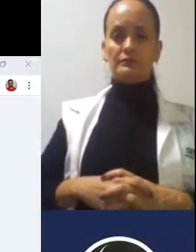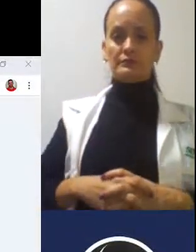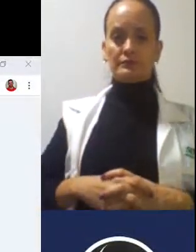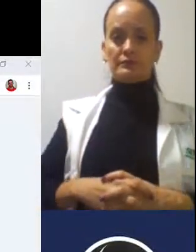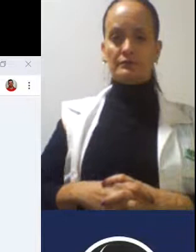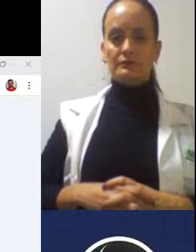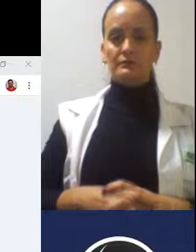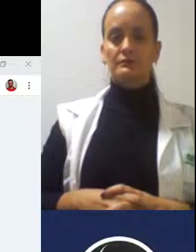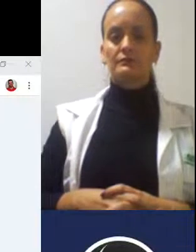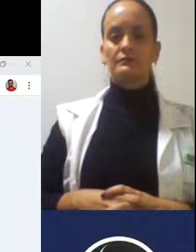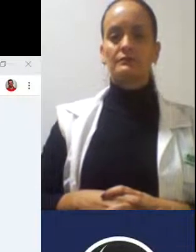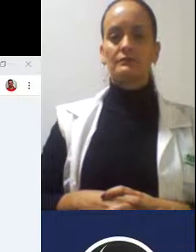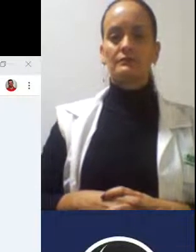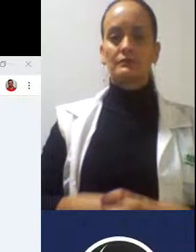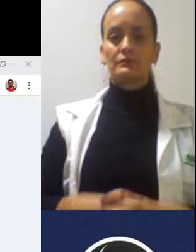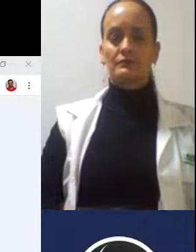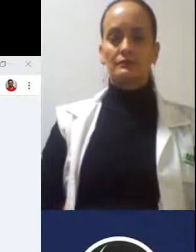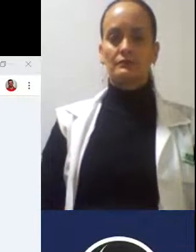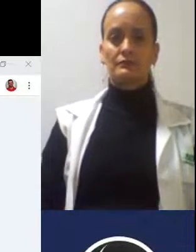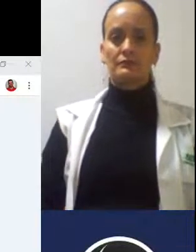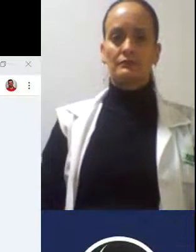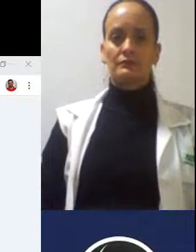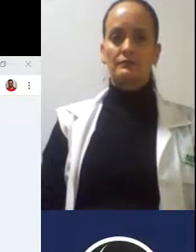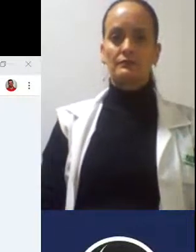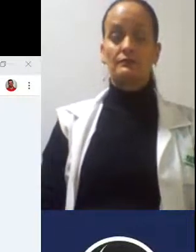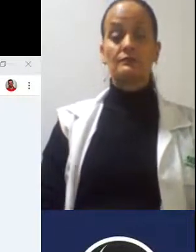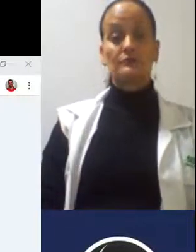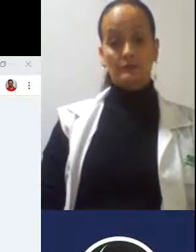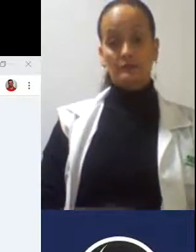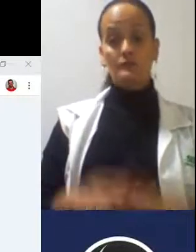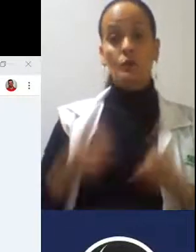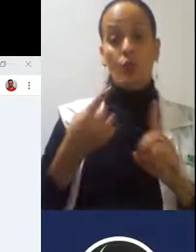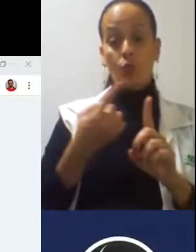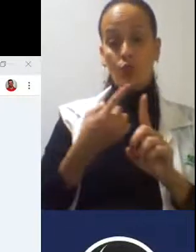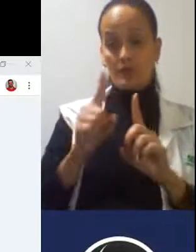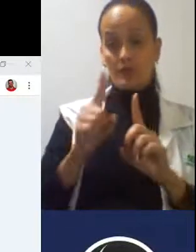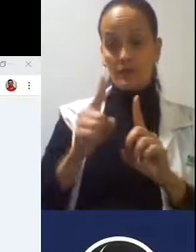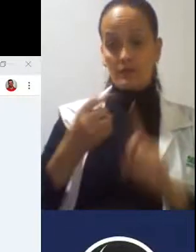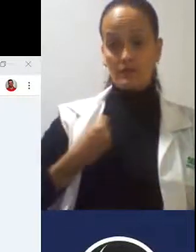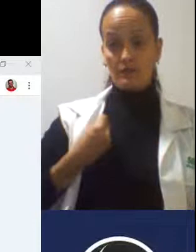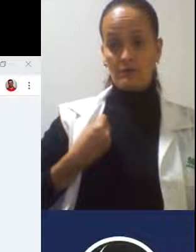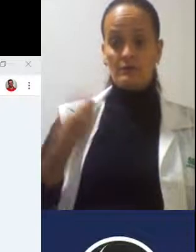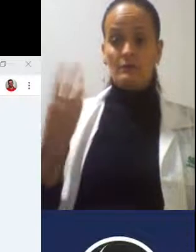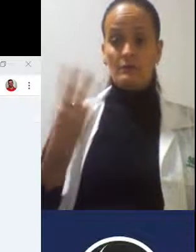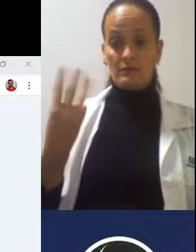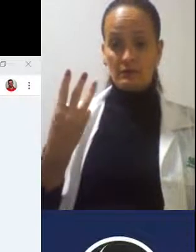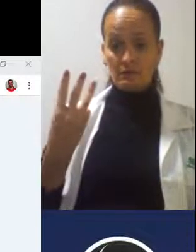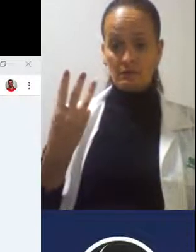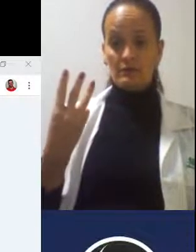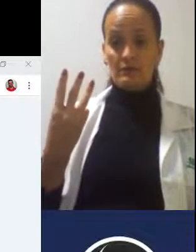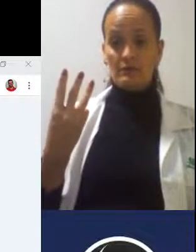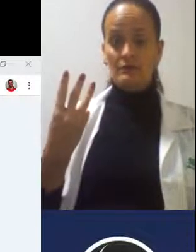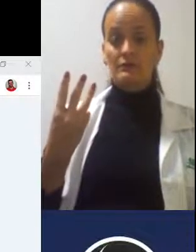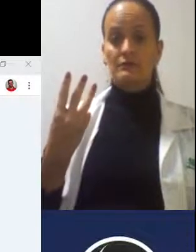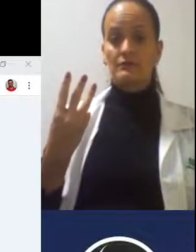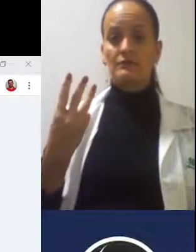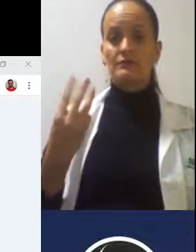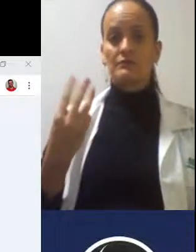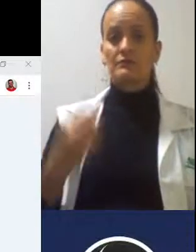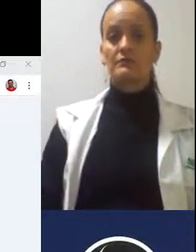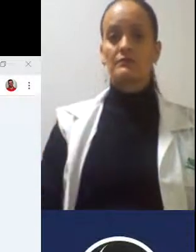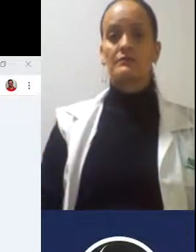Então aqui, ó, no desafio 3, o desafio 3, exatamente esse aqui, ó, que